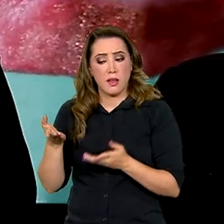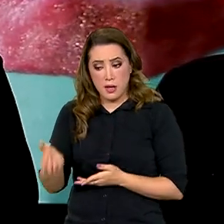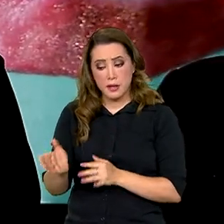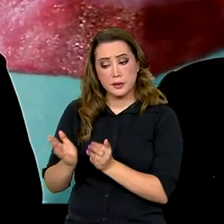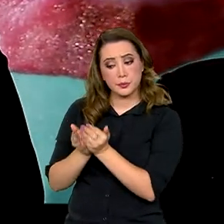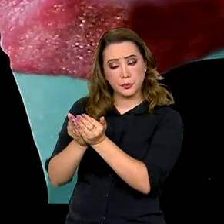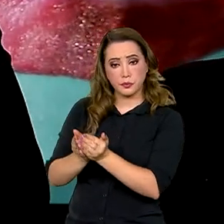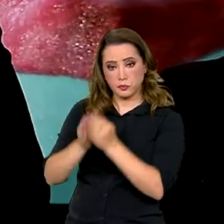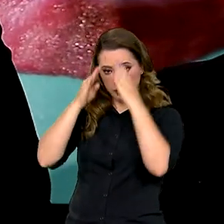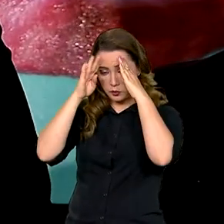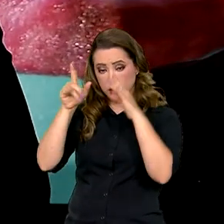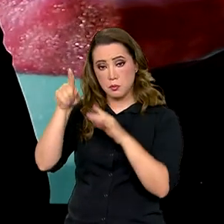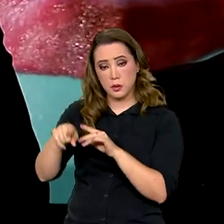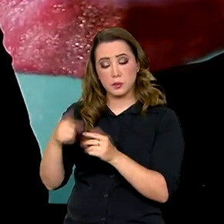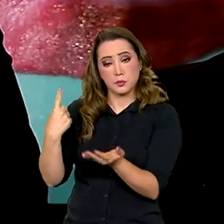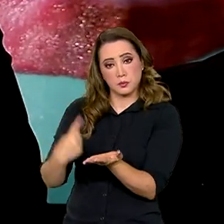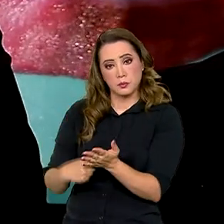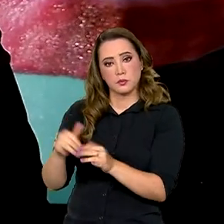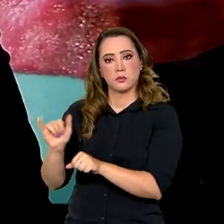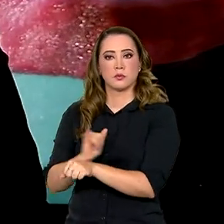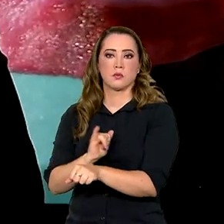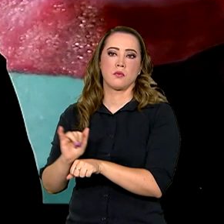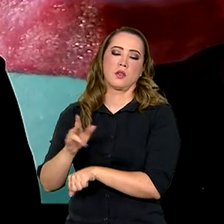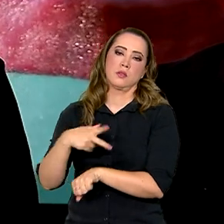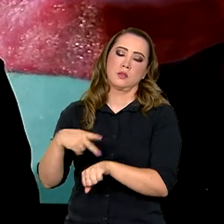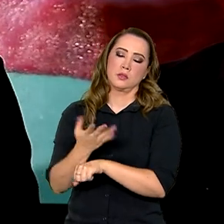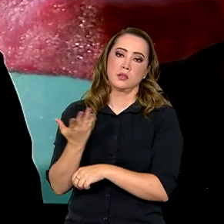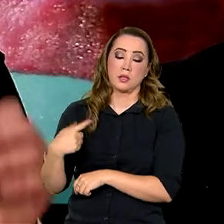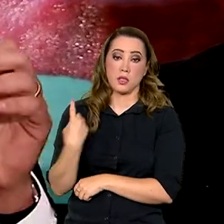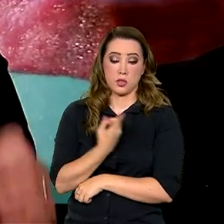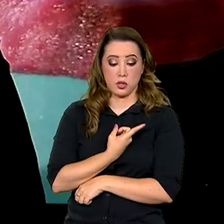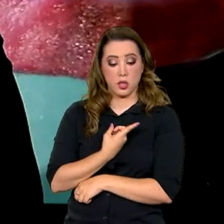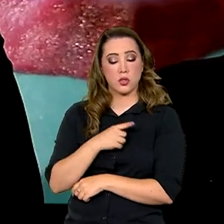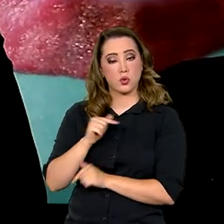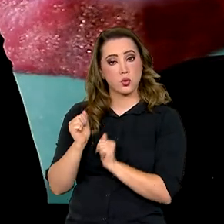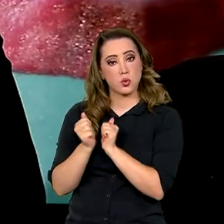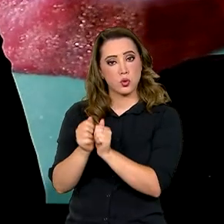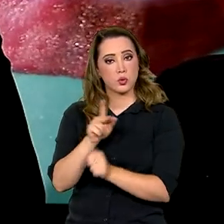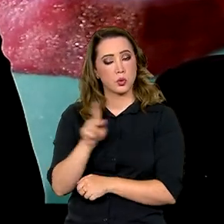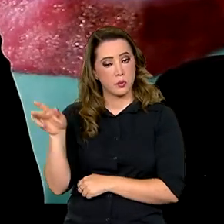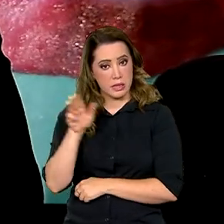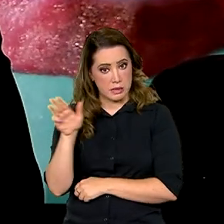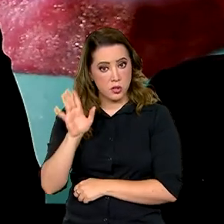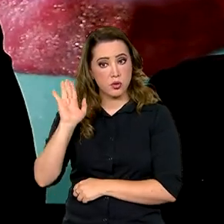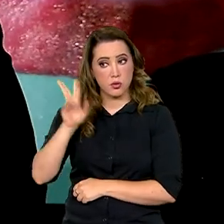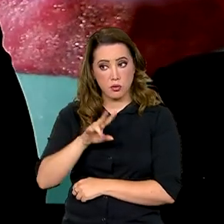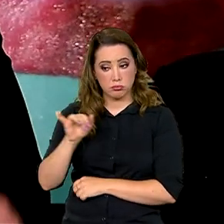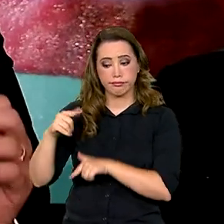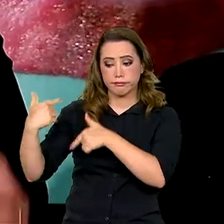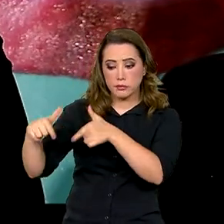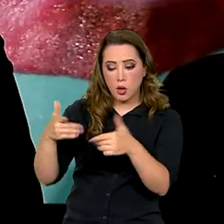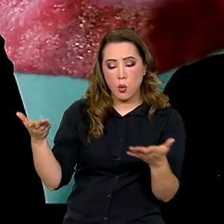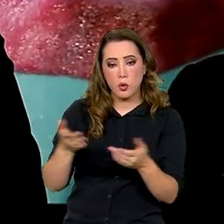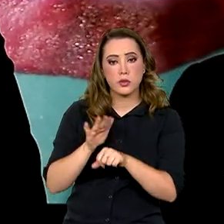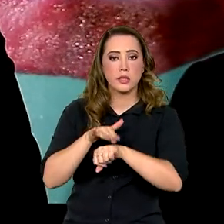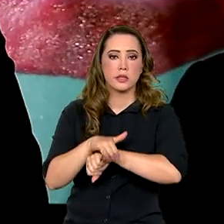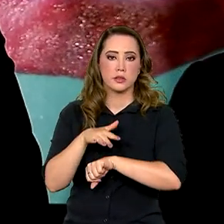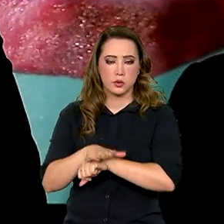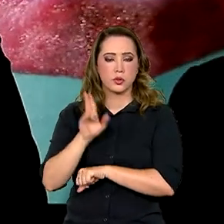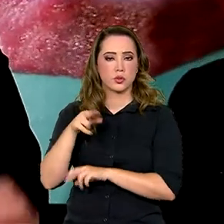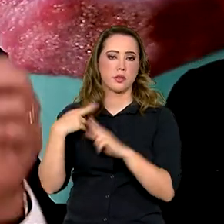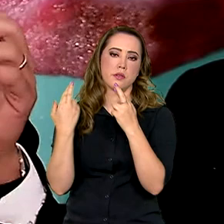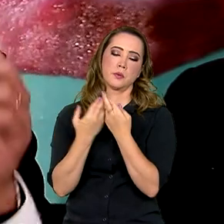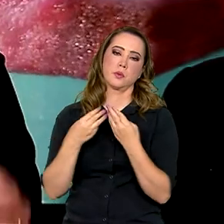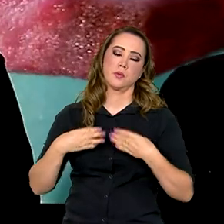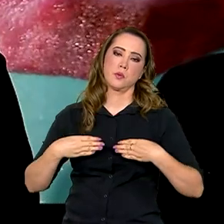nós vamos trabalhar sobre orientação do presidente Lula e hoje à noite já temos uma reunião com o ministro de Minas